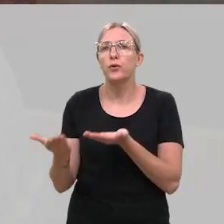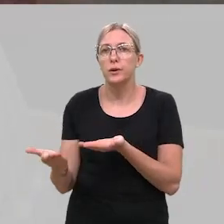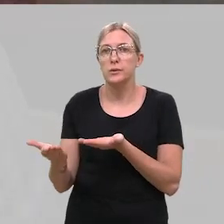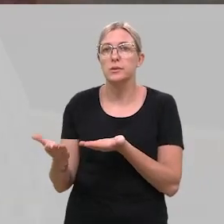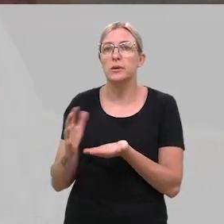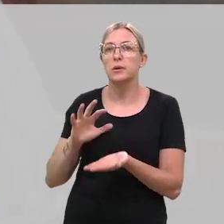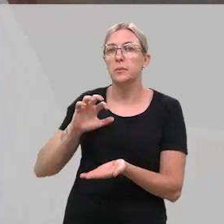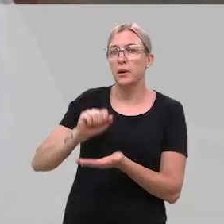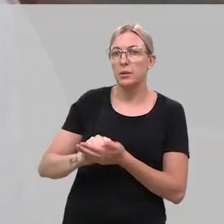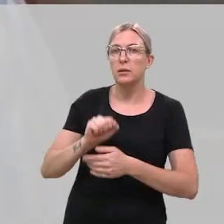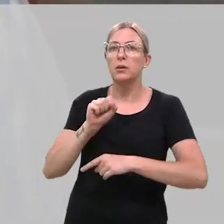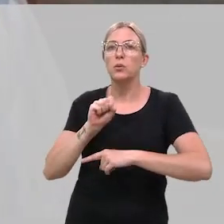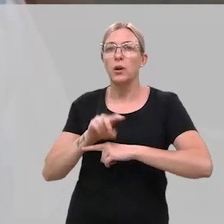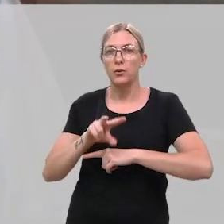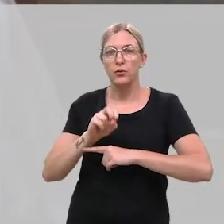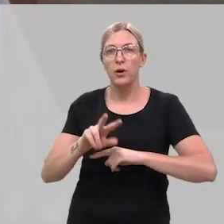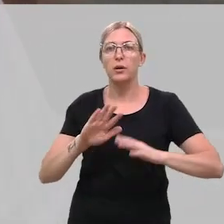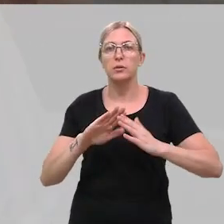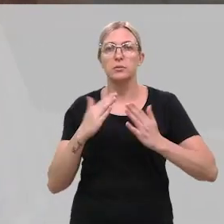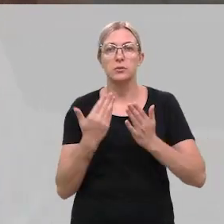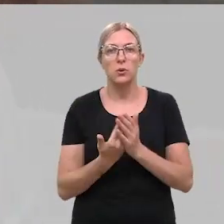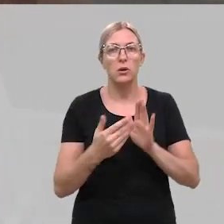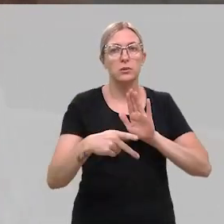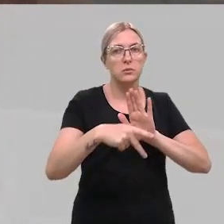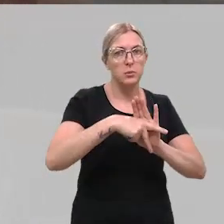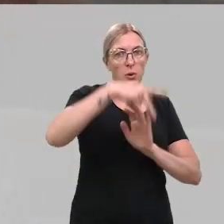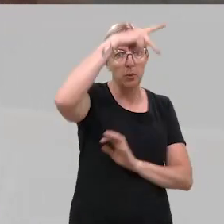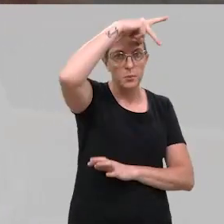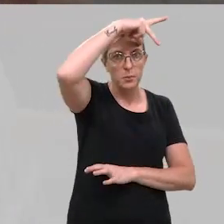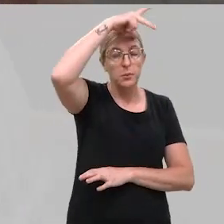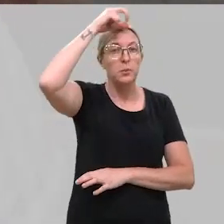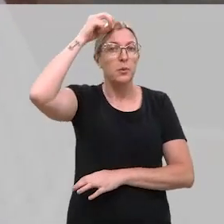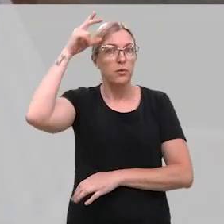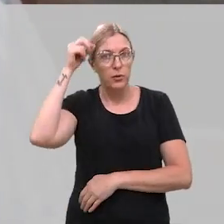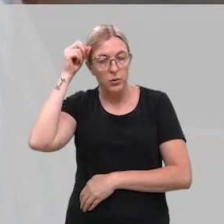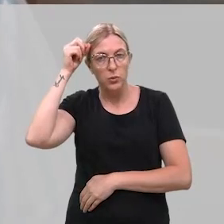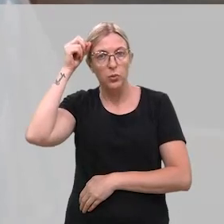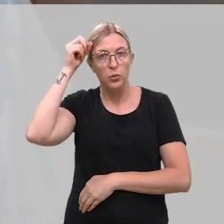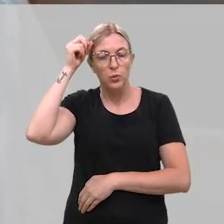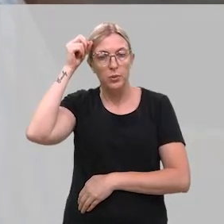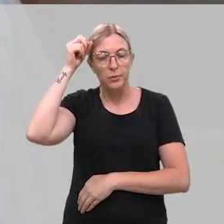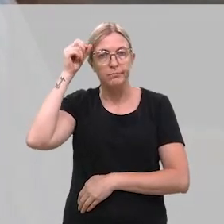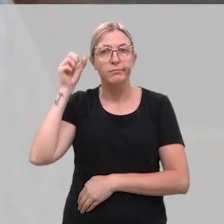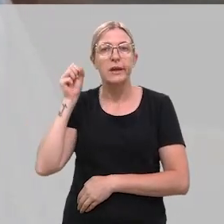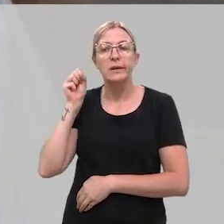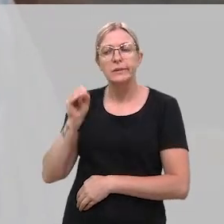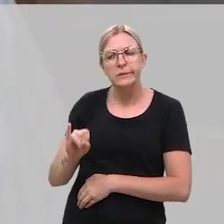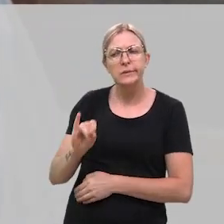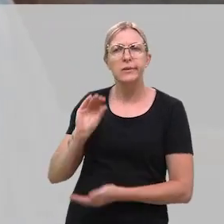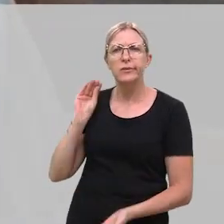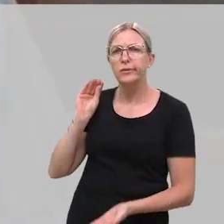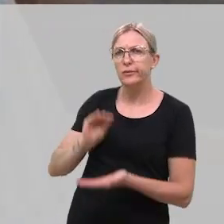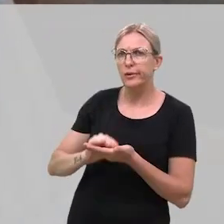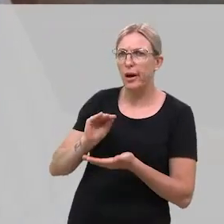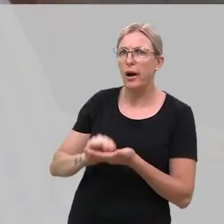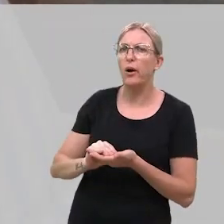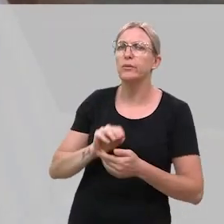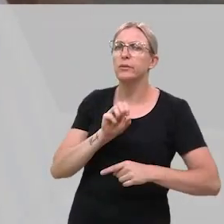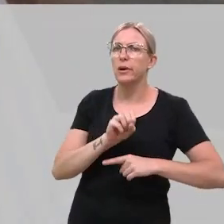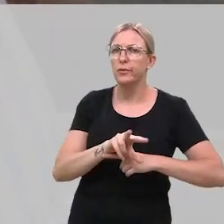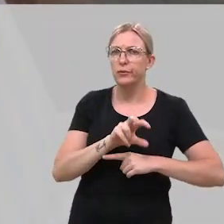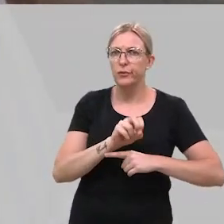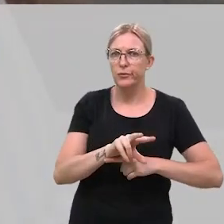nas vagas que nós temos nas escolas municipais e o que nós não conseguirmos colocar nas nossas escolas